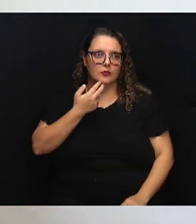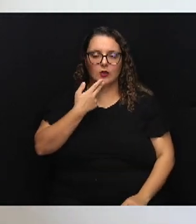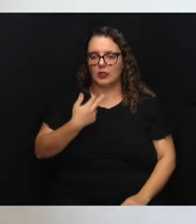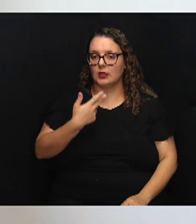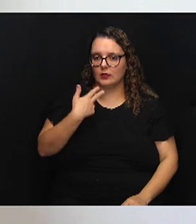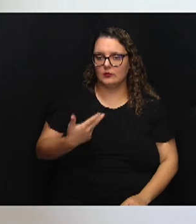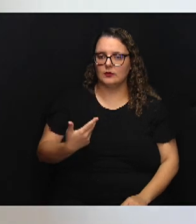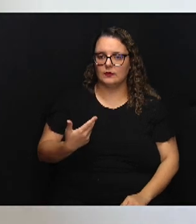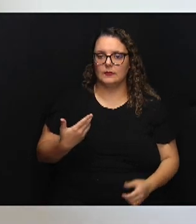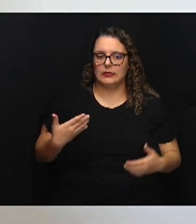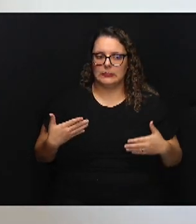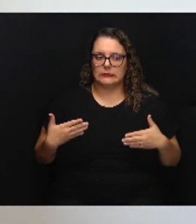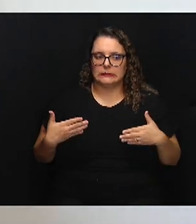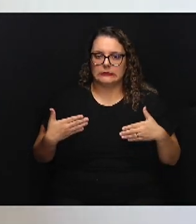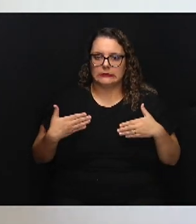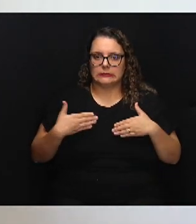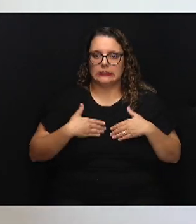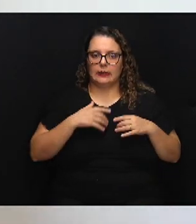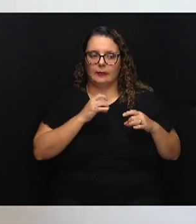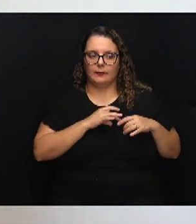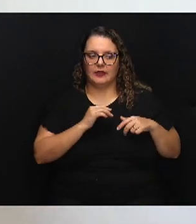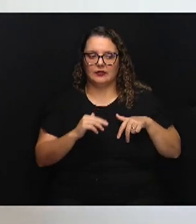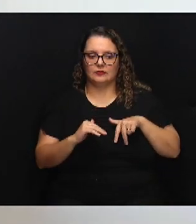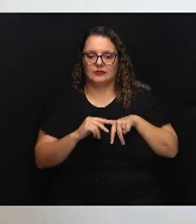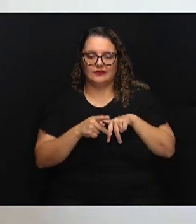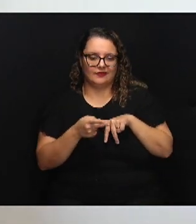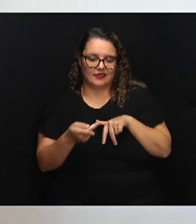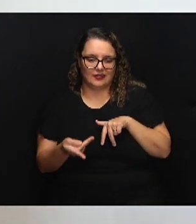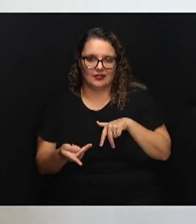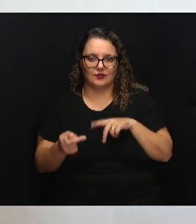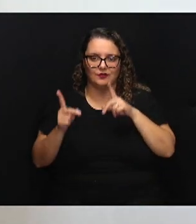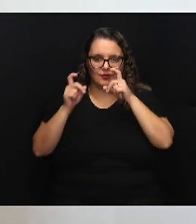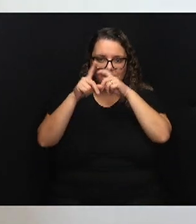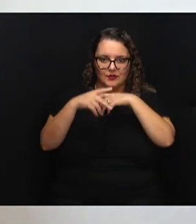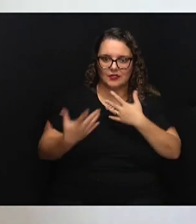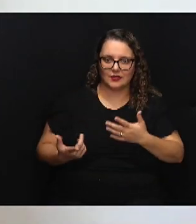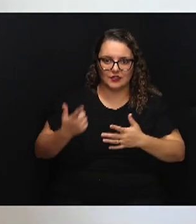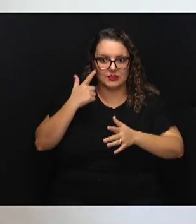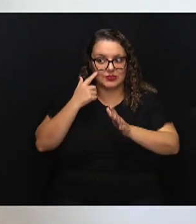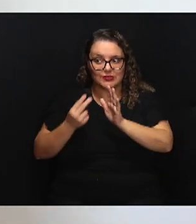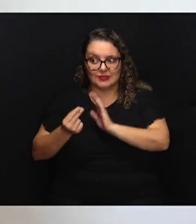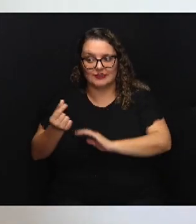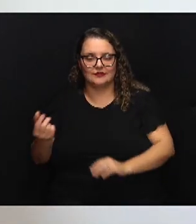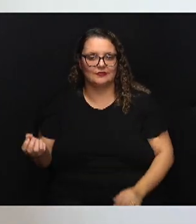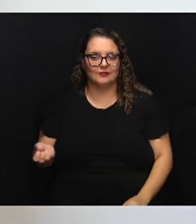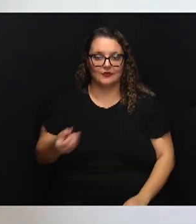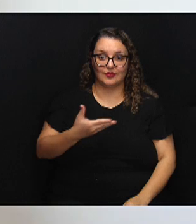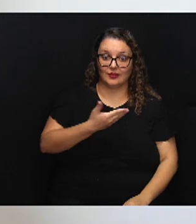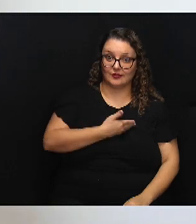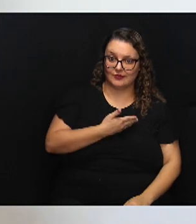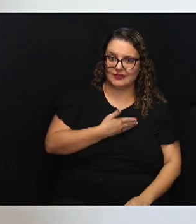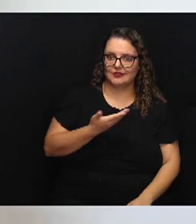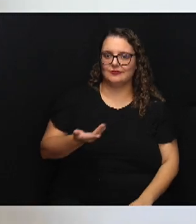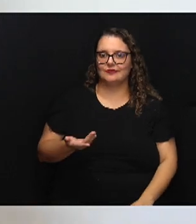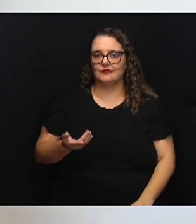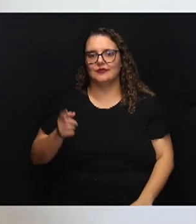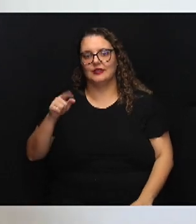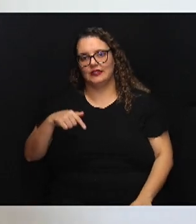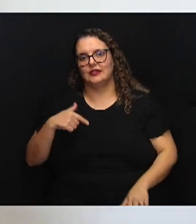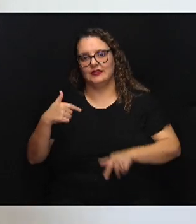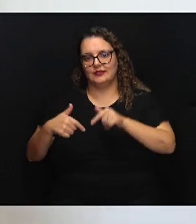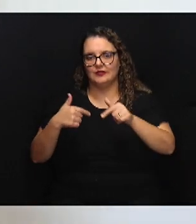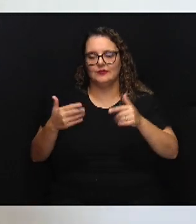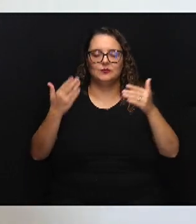de introversão, de ter medo de se expor, ou aquela dificuldade de criar, fazer novos amigos, né? E aí é que entra o trabalho